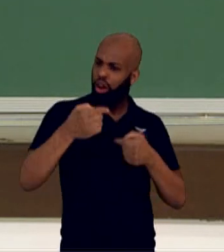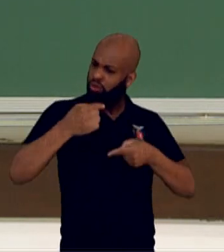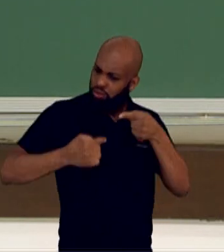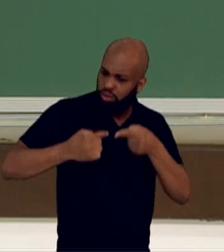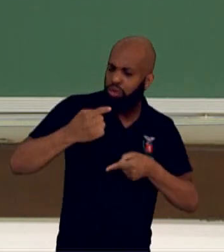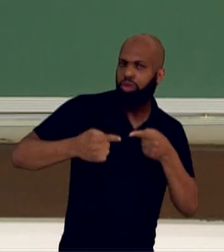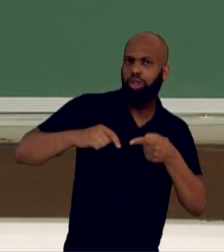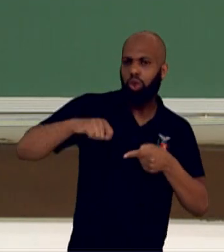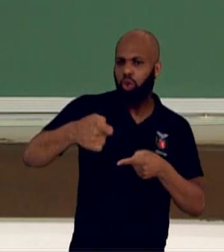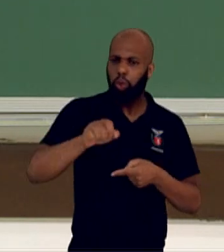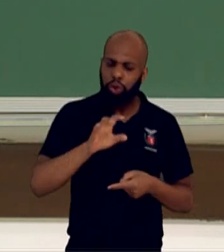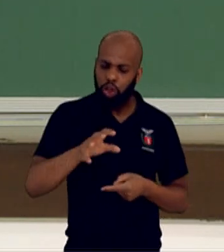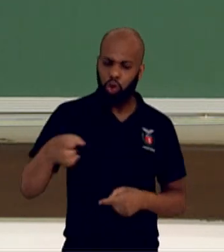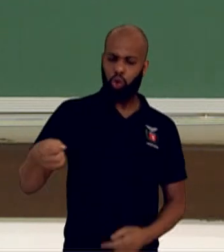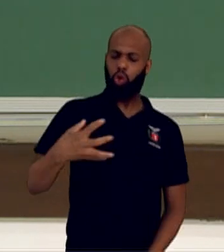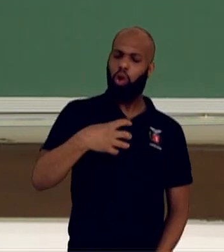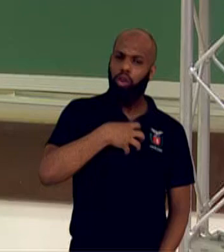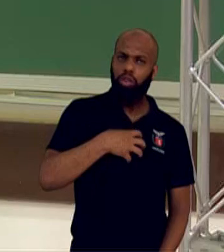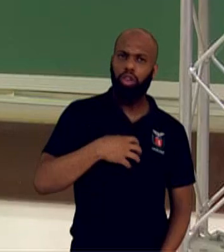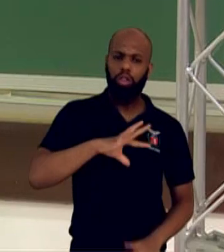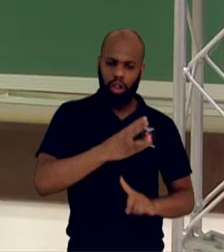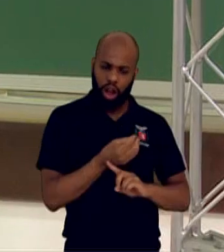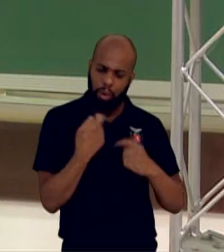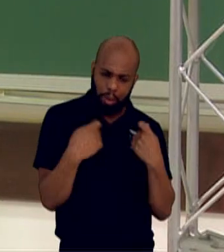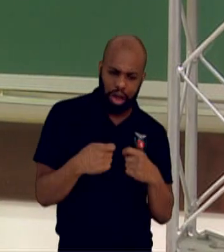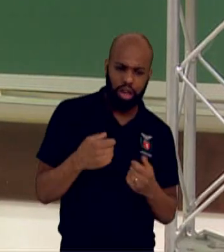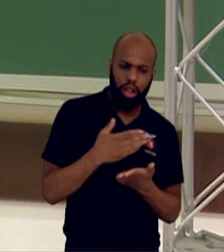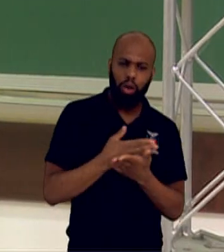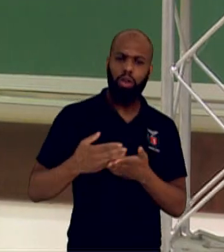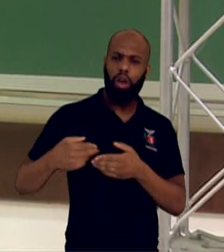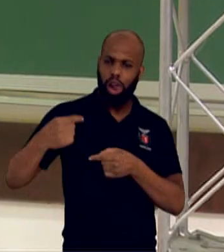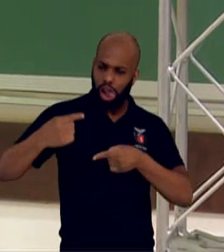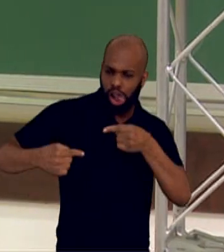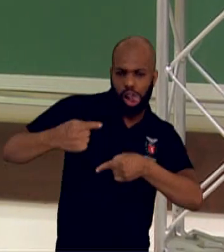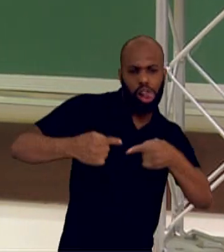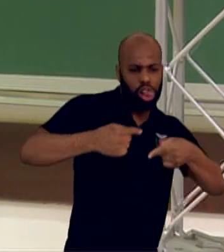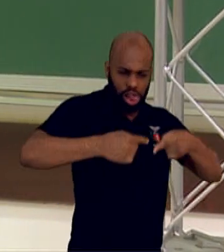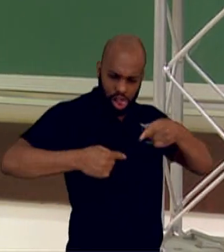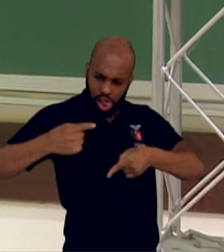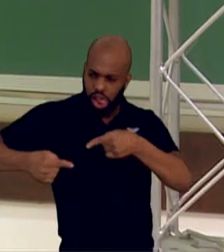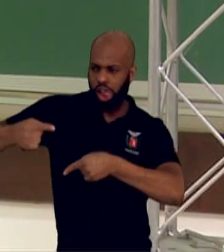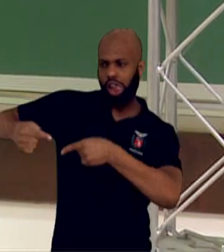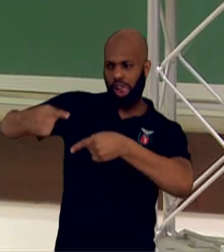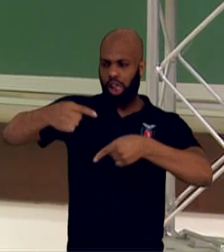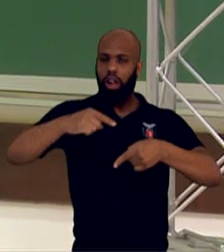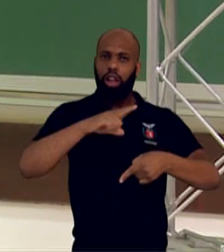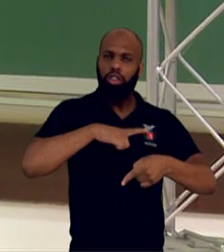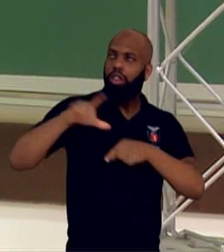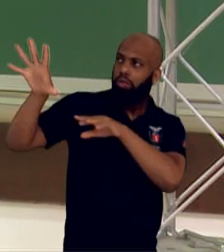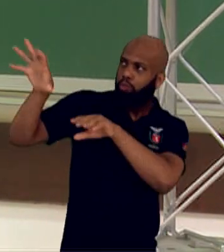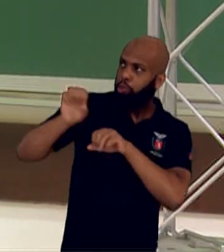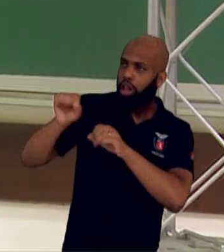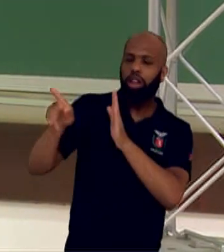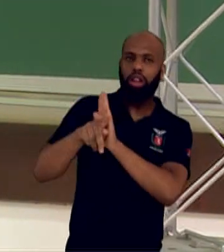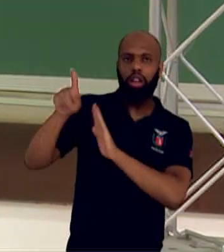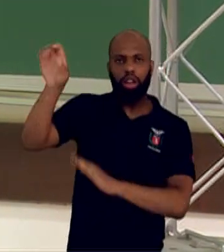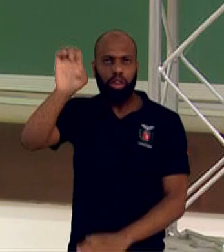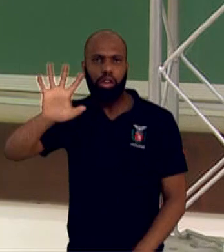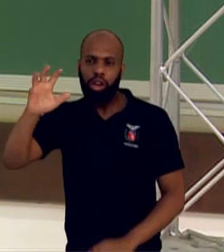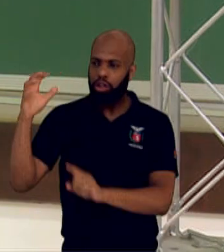sobre essa nova estilo de arte, que já estavam trazendo também lá da Europa essas suas influências e